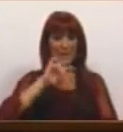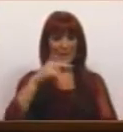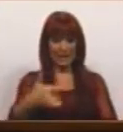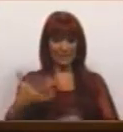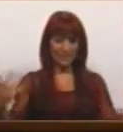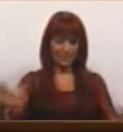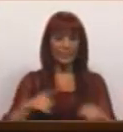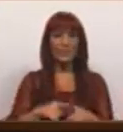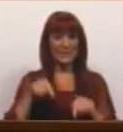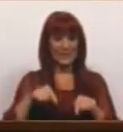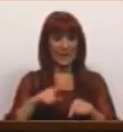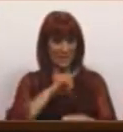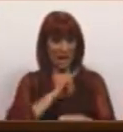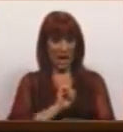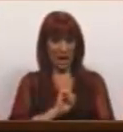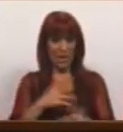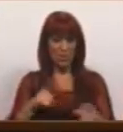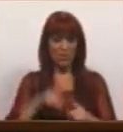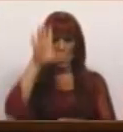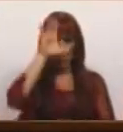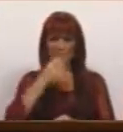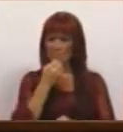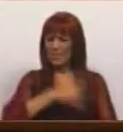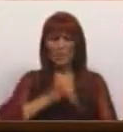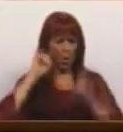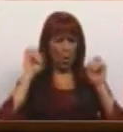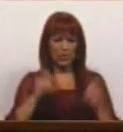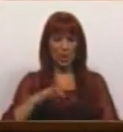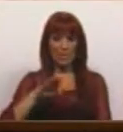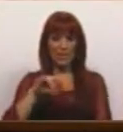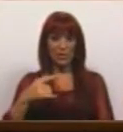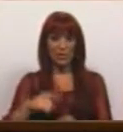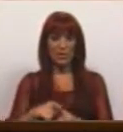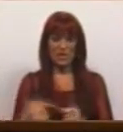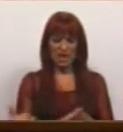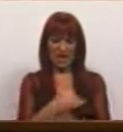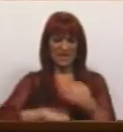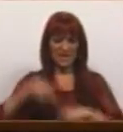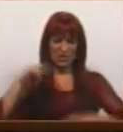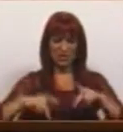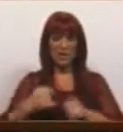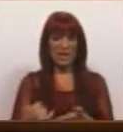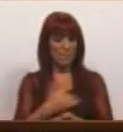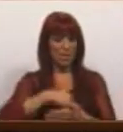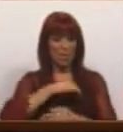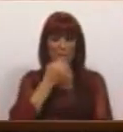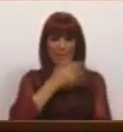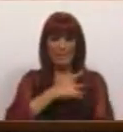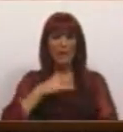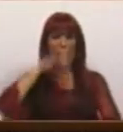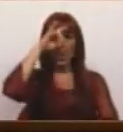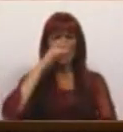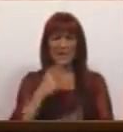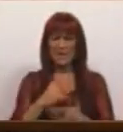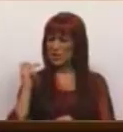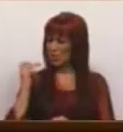Telecom. Com esta privatização, o Estado perdeu o controle da PT, receitas fiscais e dividendos. Recorde-se que